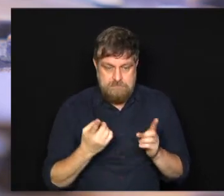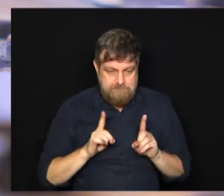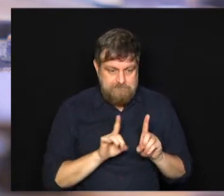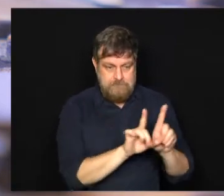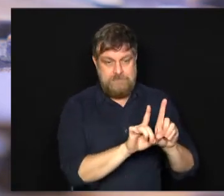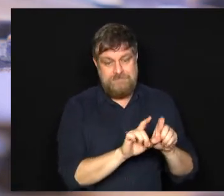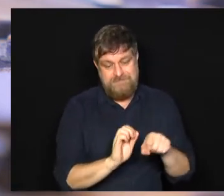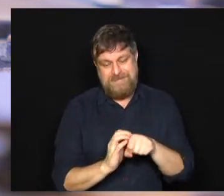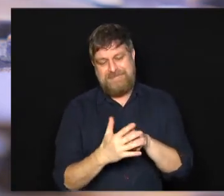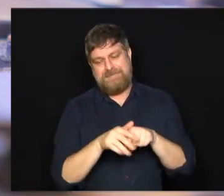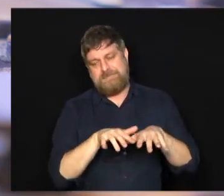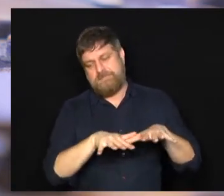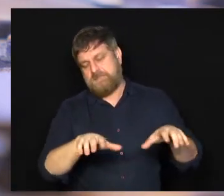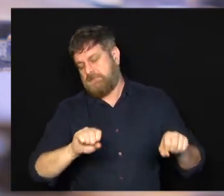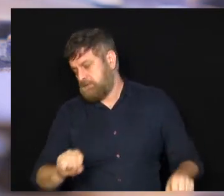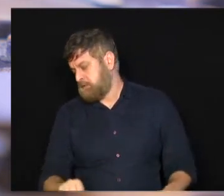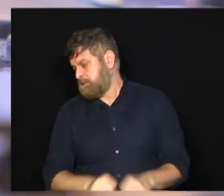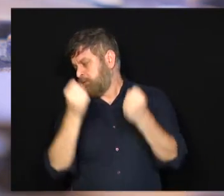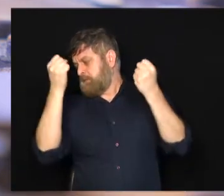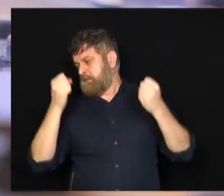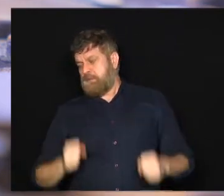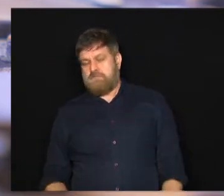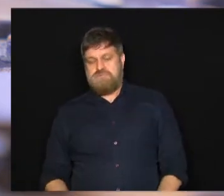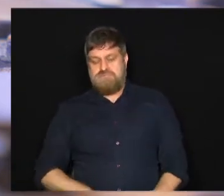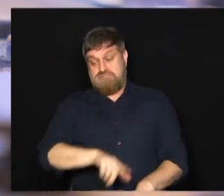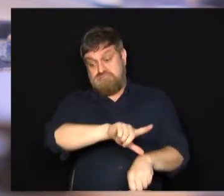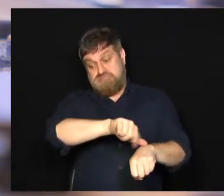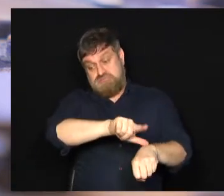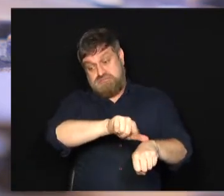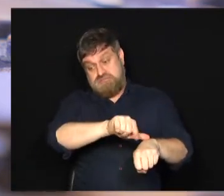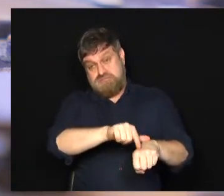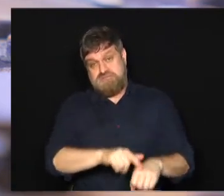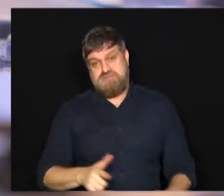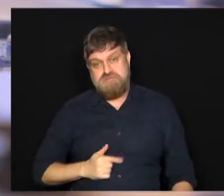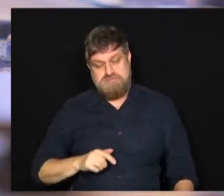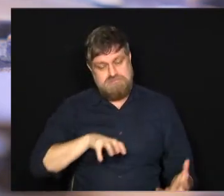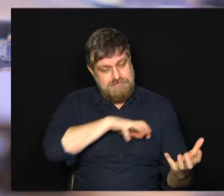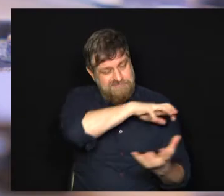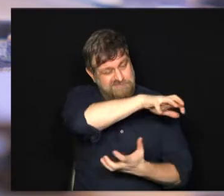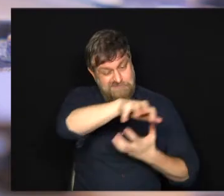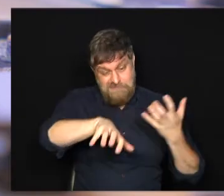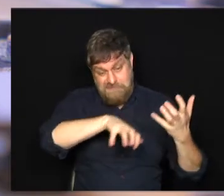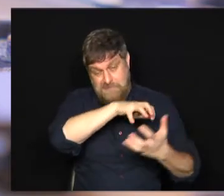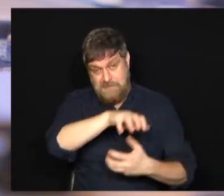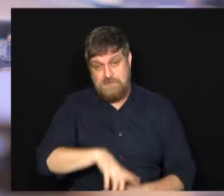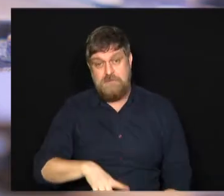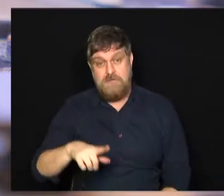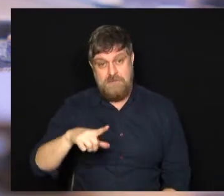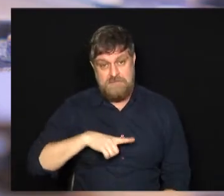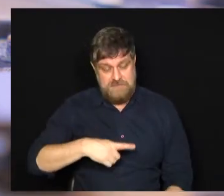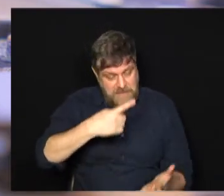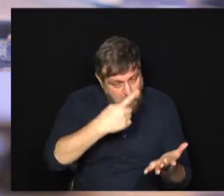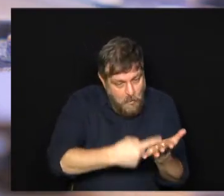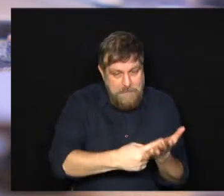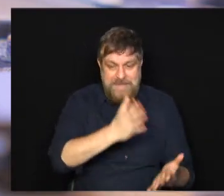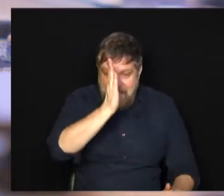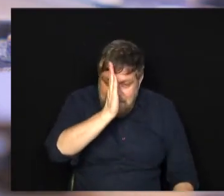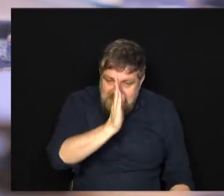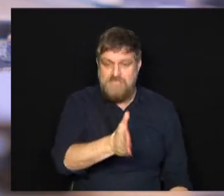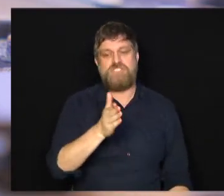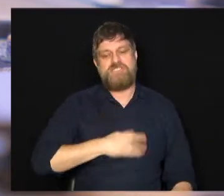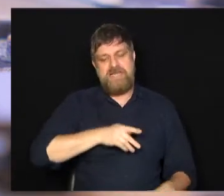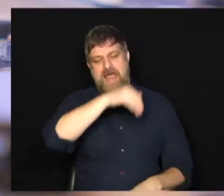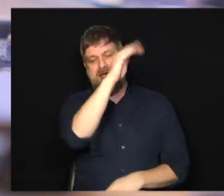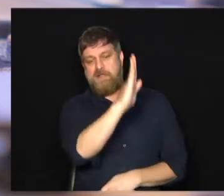pandemia atrasou o cronograma. A pandemia bagunçou tudo. Bagunçou tudo, exatamente. Mas